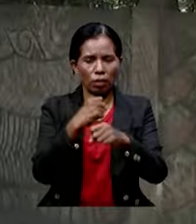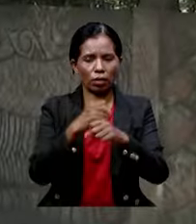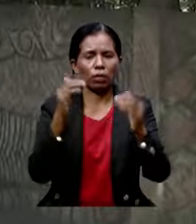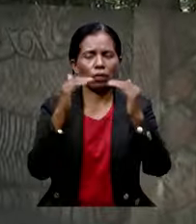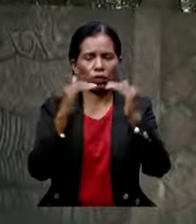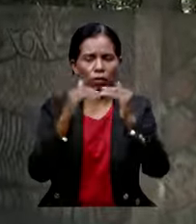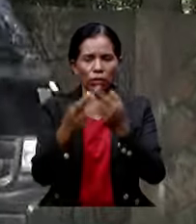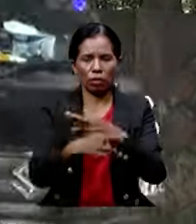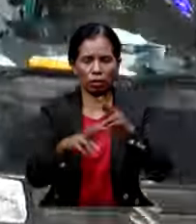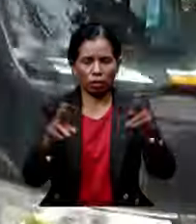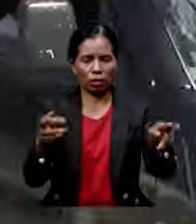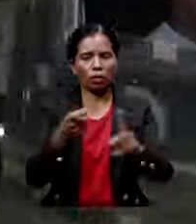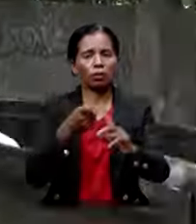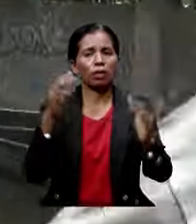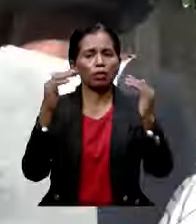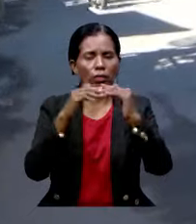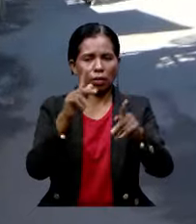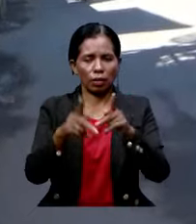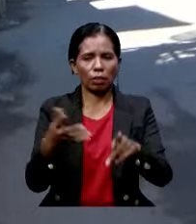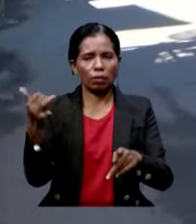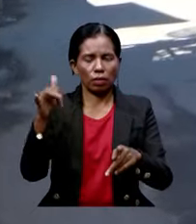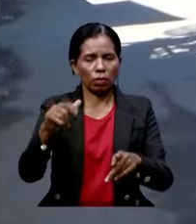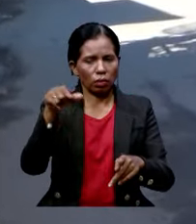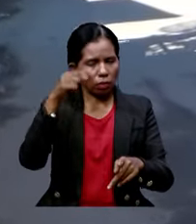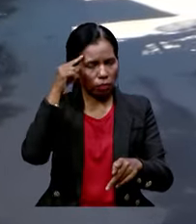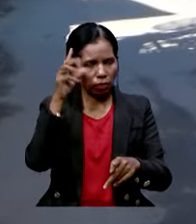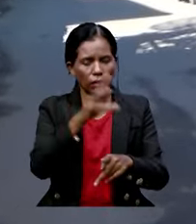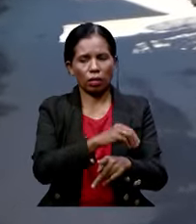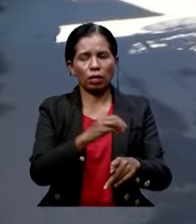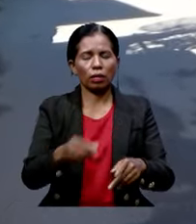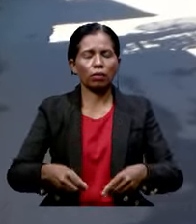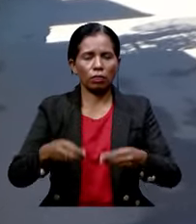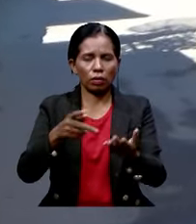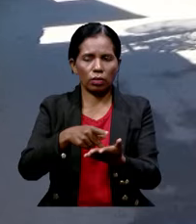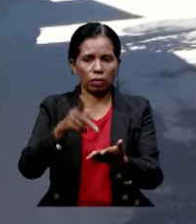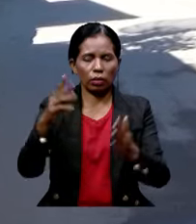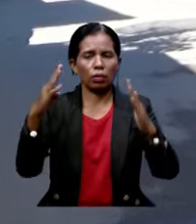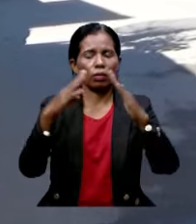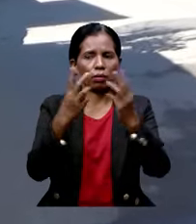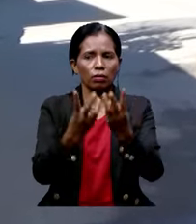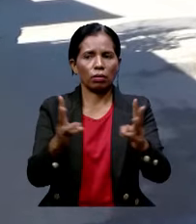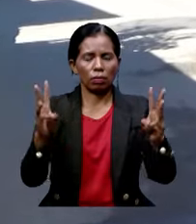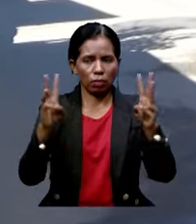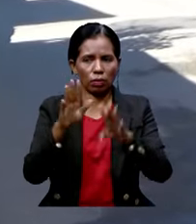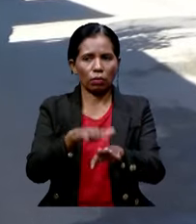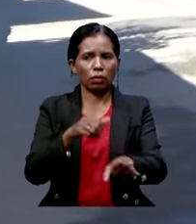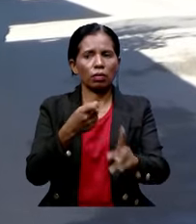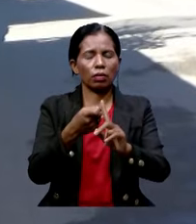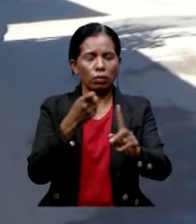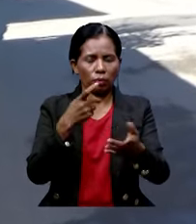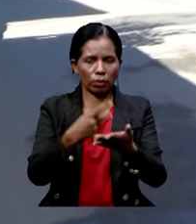no resultado husi encontro refere komunidade sira governo atu recompensa uma no moru nebe afetadu husi projetu